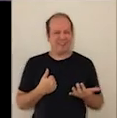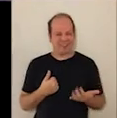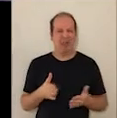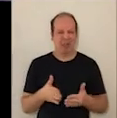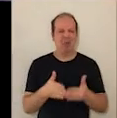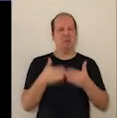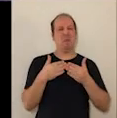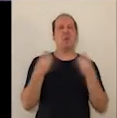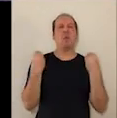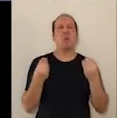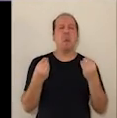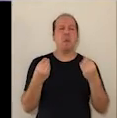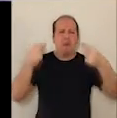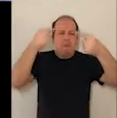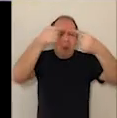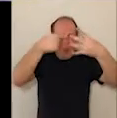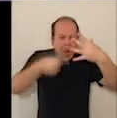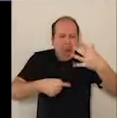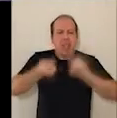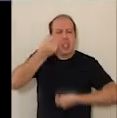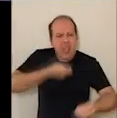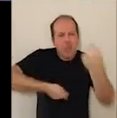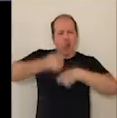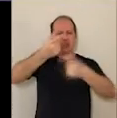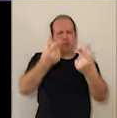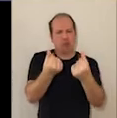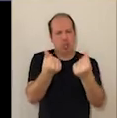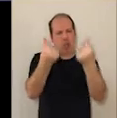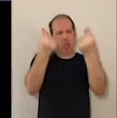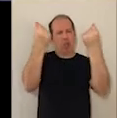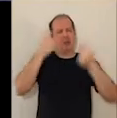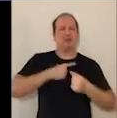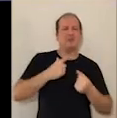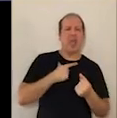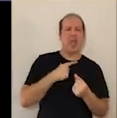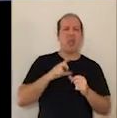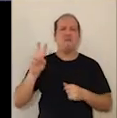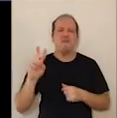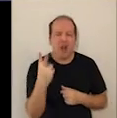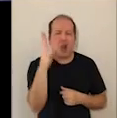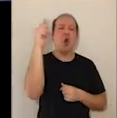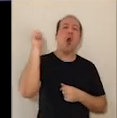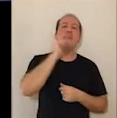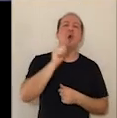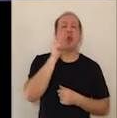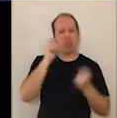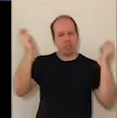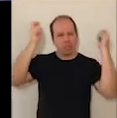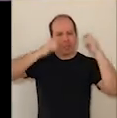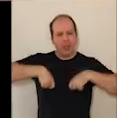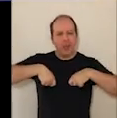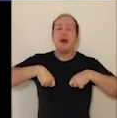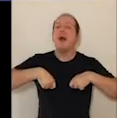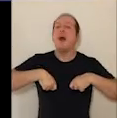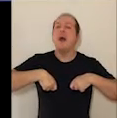Dão-me presentes. Associam-me aos seus negócios. Os homens trazem dinheiro, objetos de valor. As mulheres trazem quitutes e